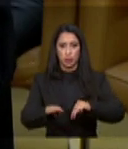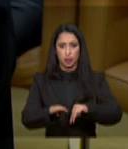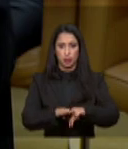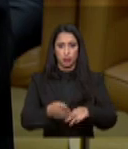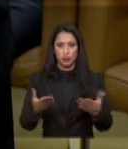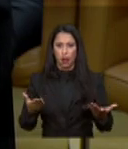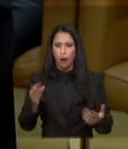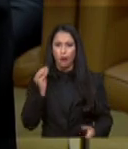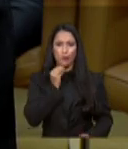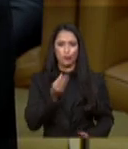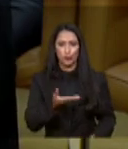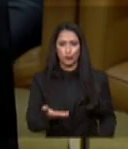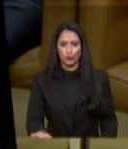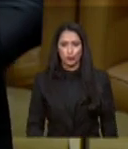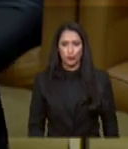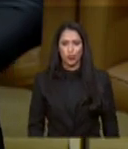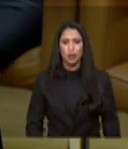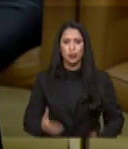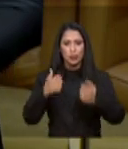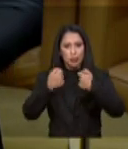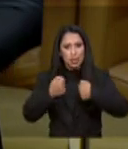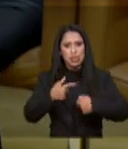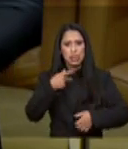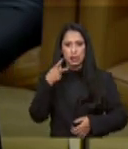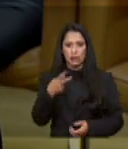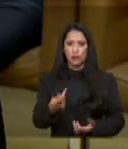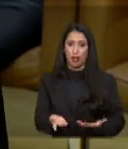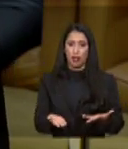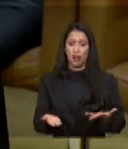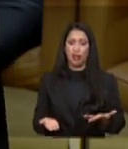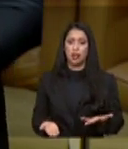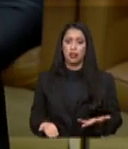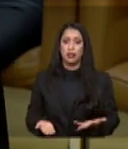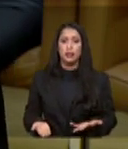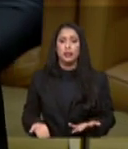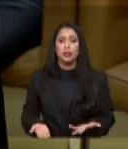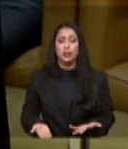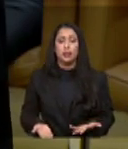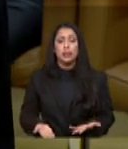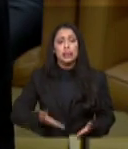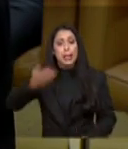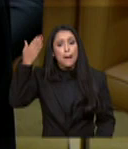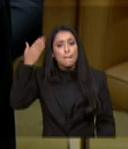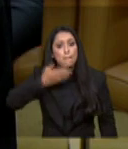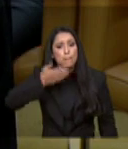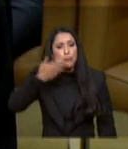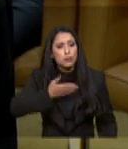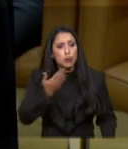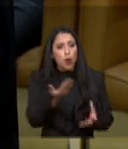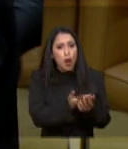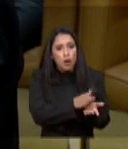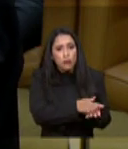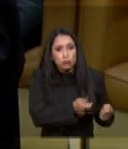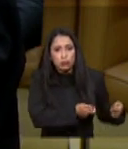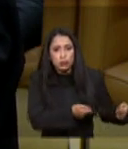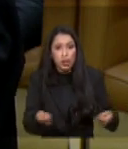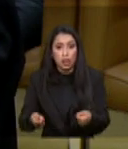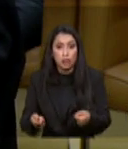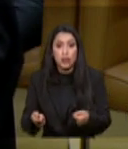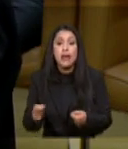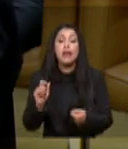dessa obviedade que é preciso ser dita e da prova robusta trazida no processo, é